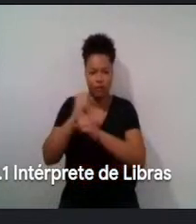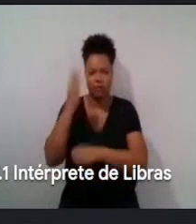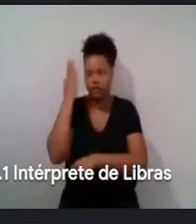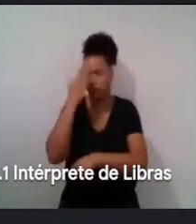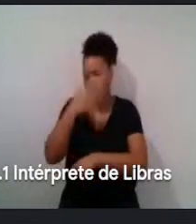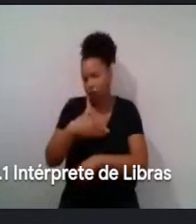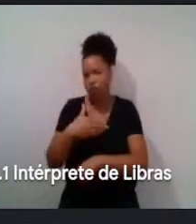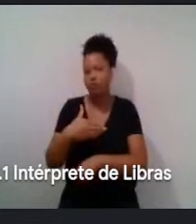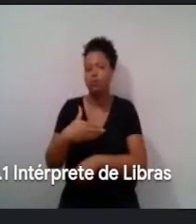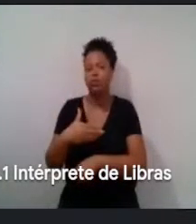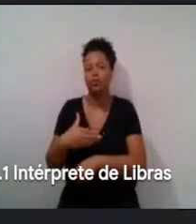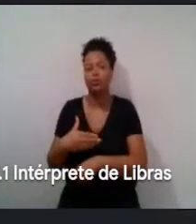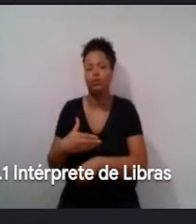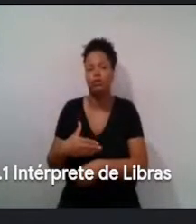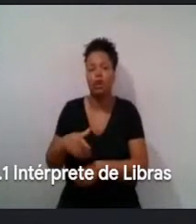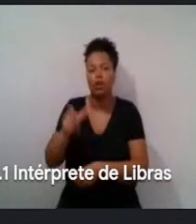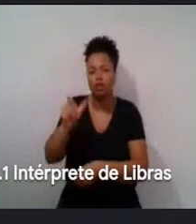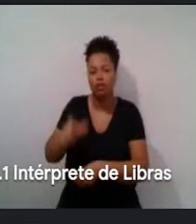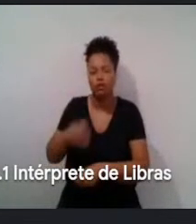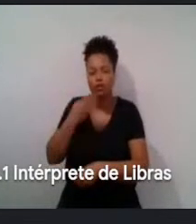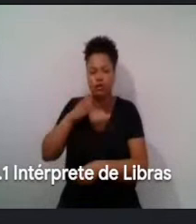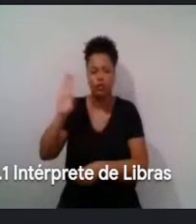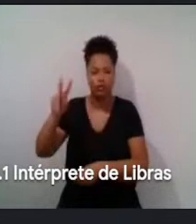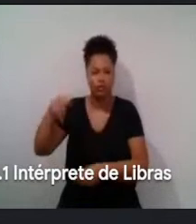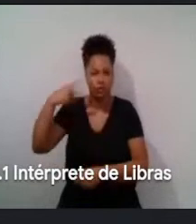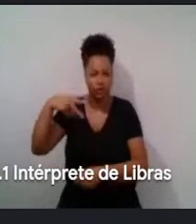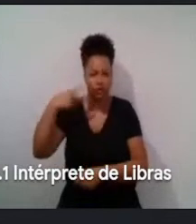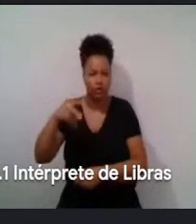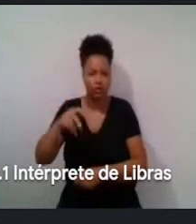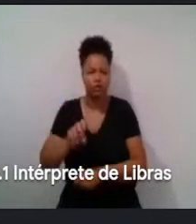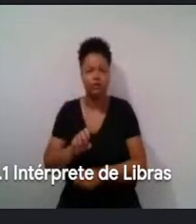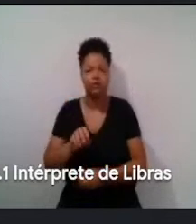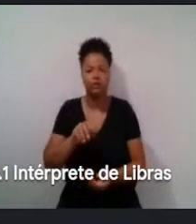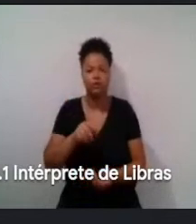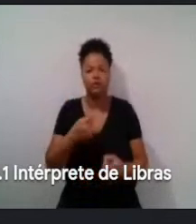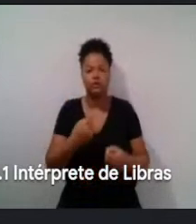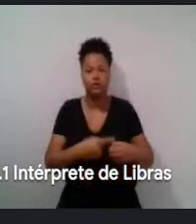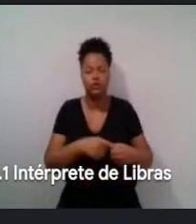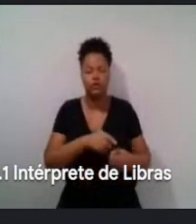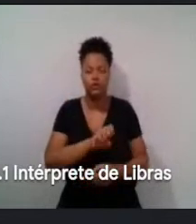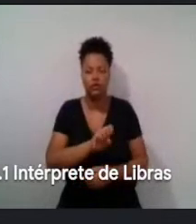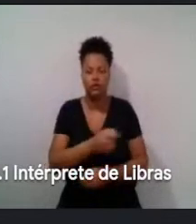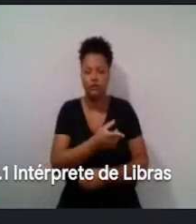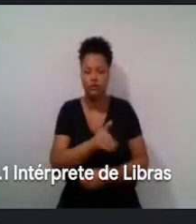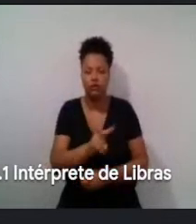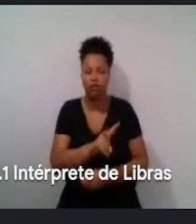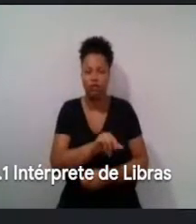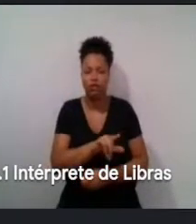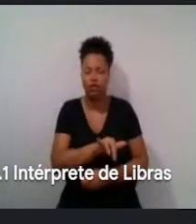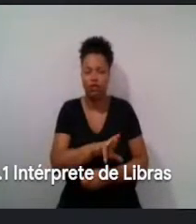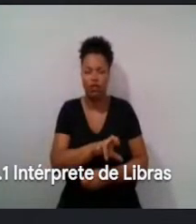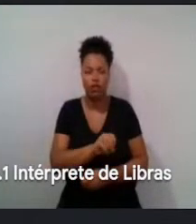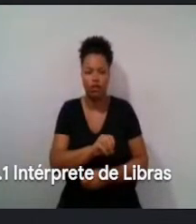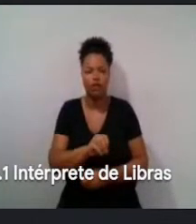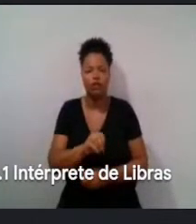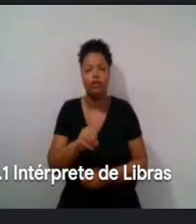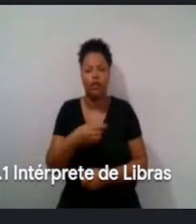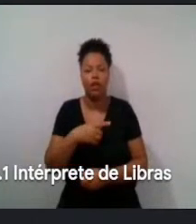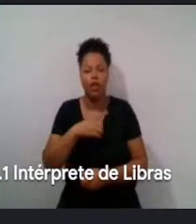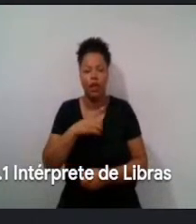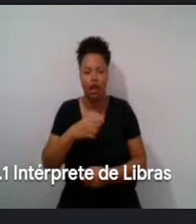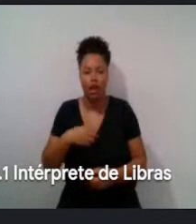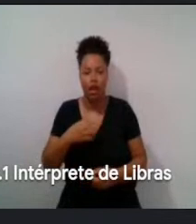multa eleitoral, a origem de São Valério, da relatoria da juíza doutora Delícia